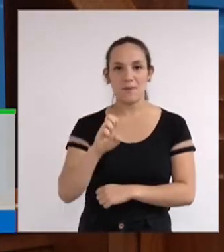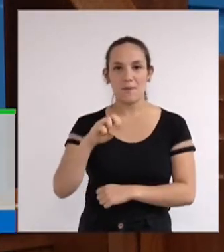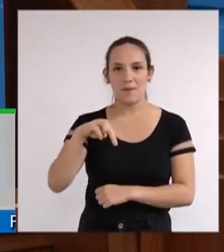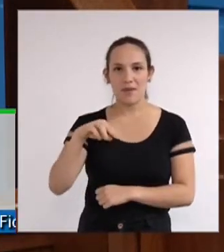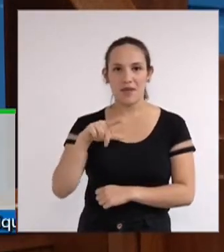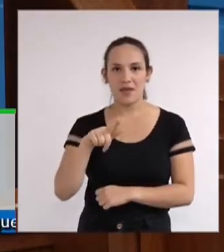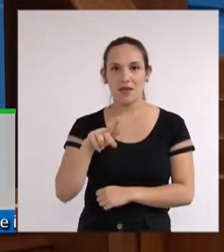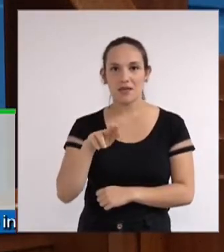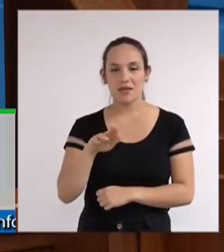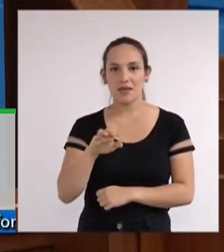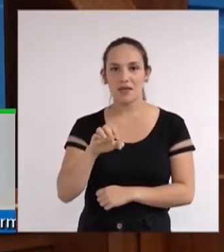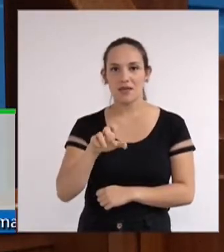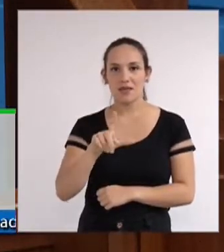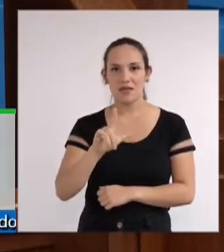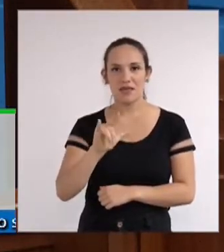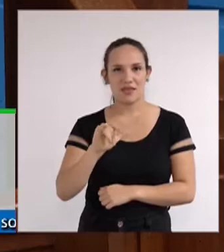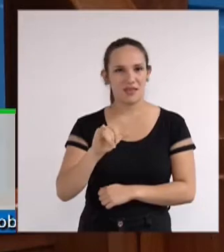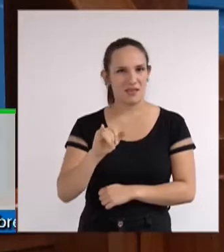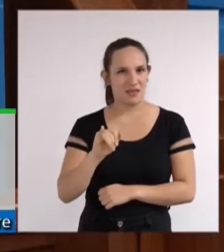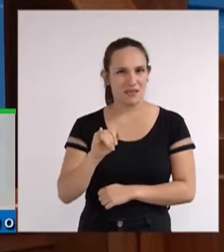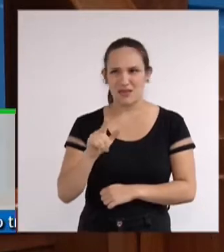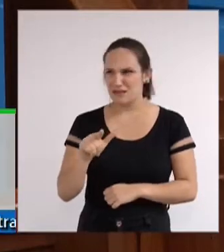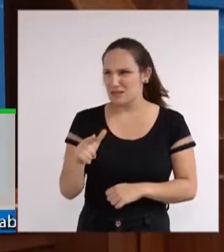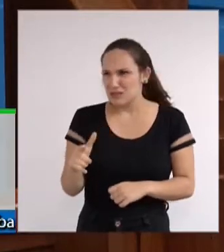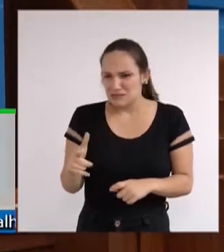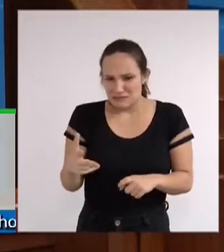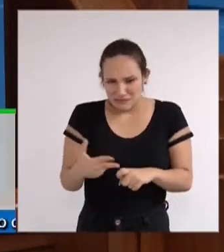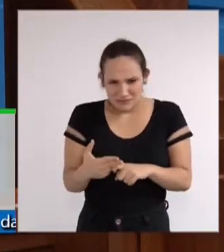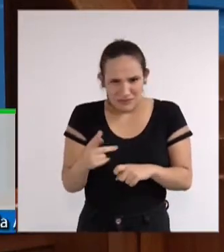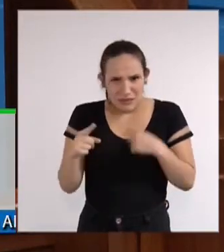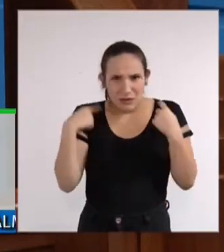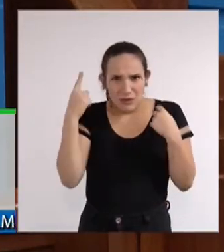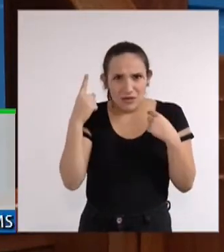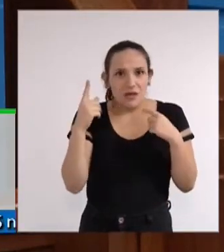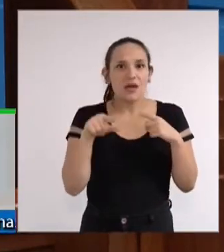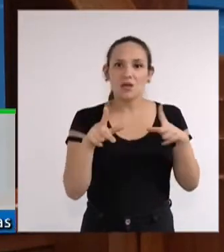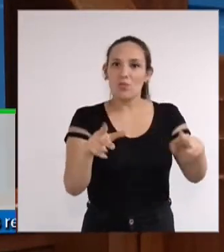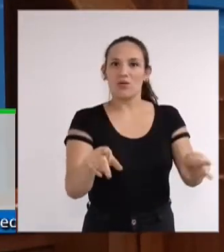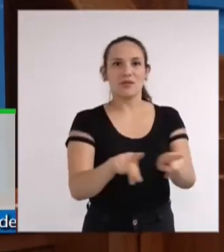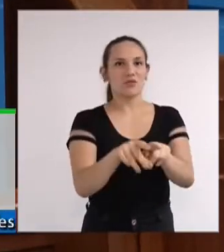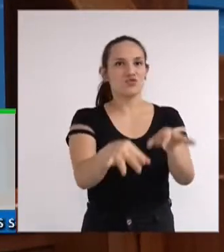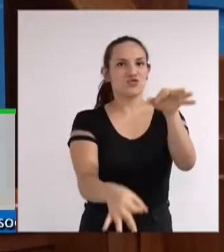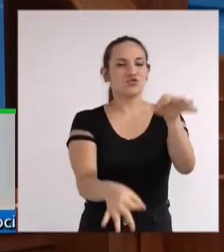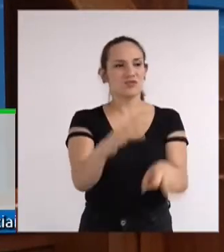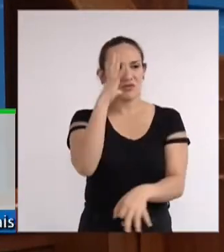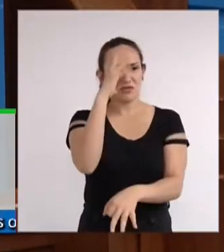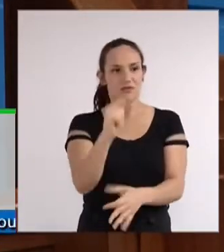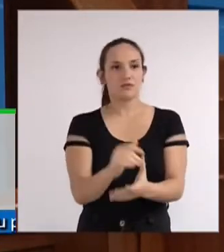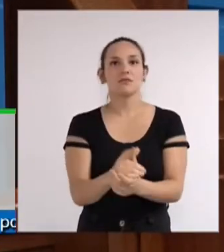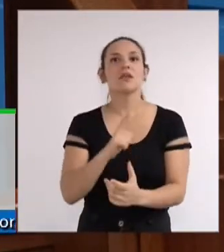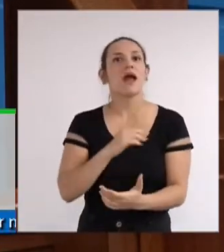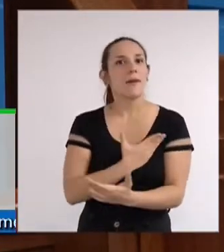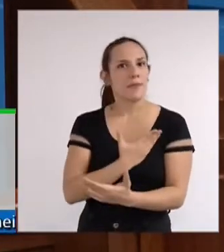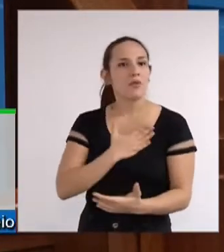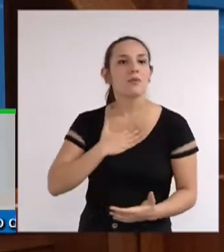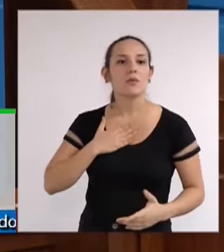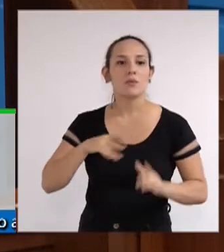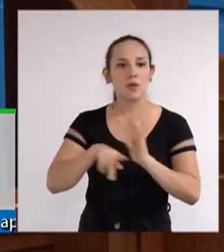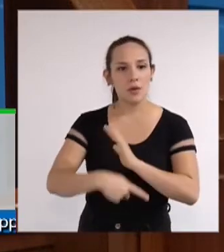Parecia a clínica de Mengele. Tamanhos absurdos jurídicos que foram ditos. Os colegas da área jurídica concordarão